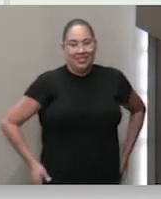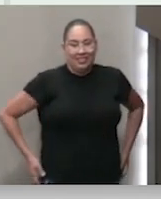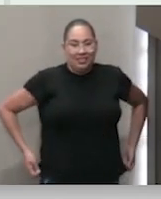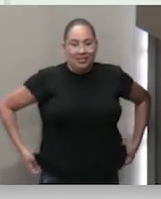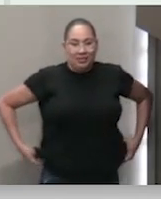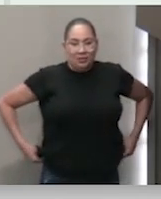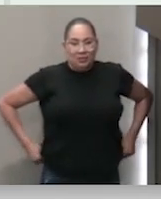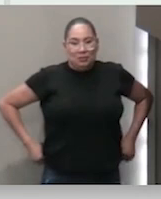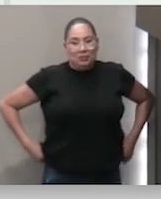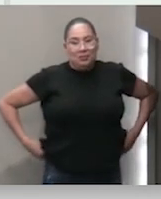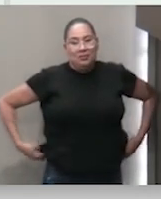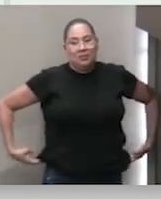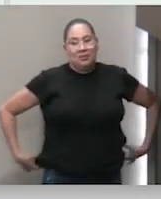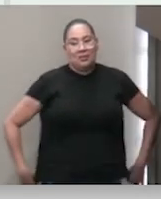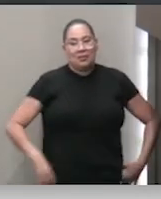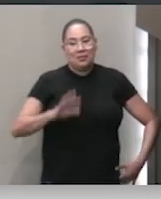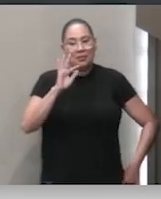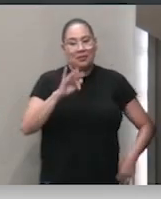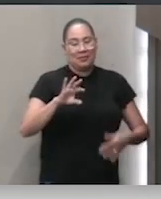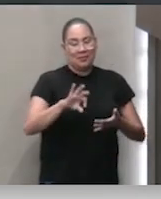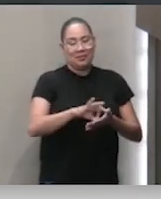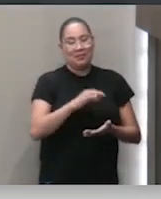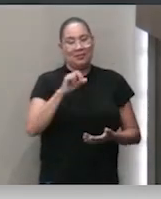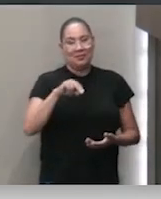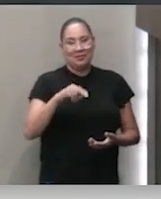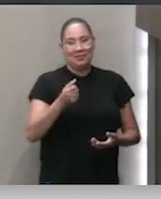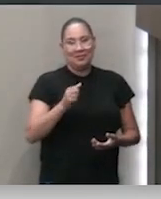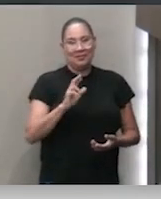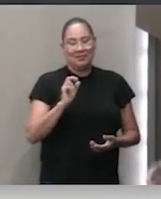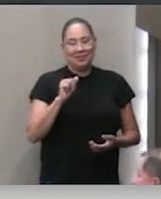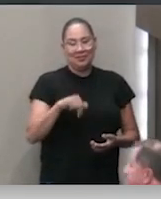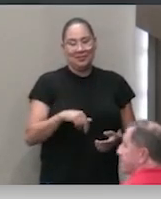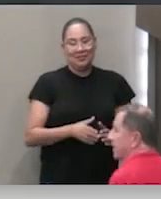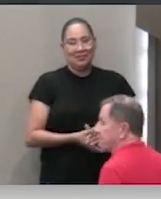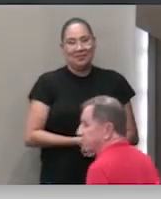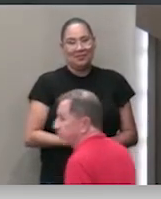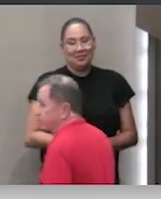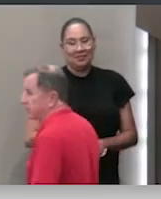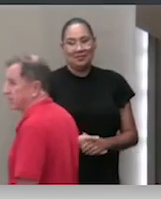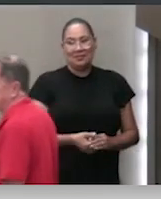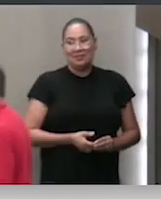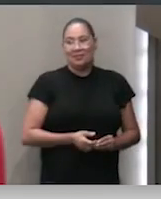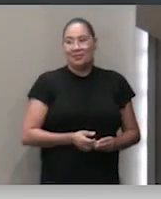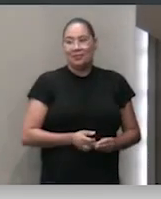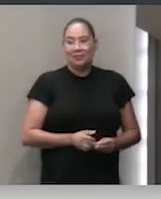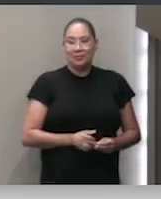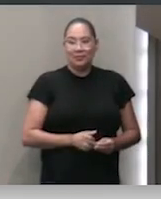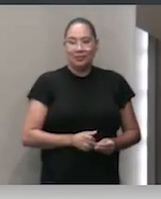Encerradas as inscrições, vereador Inharã, com a palavra.